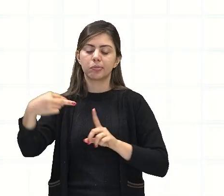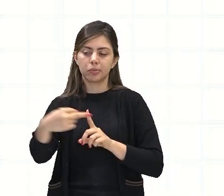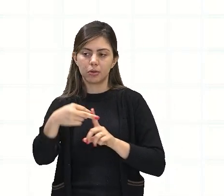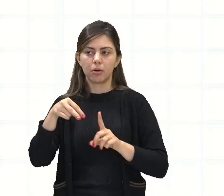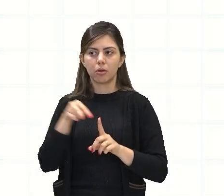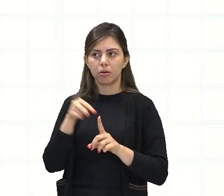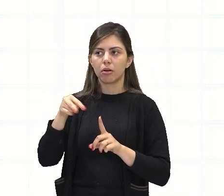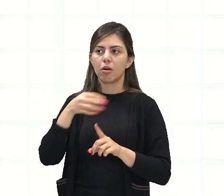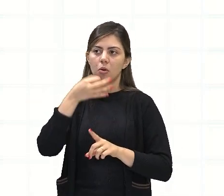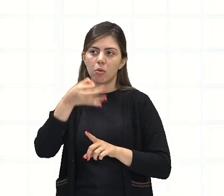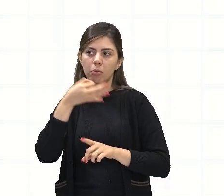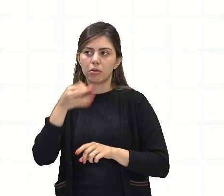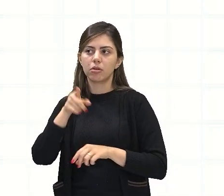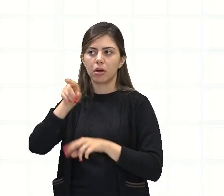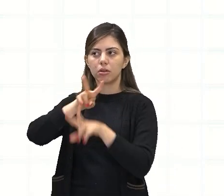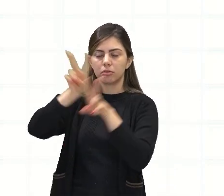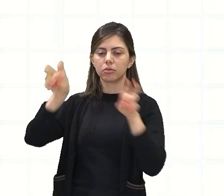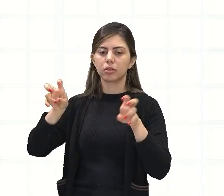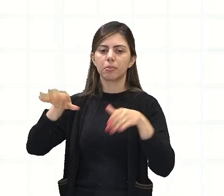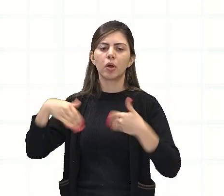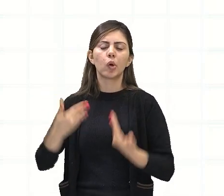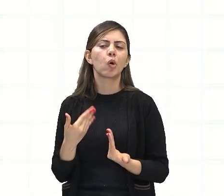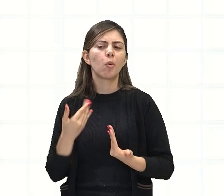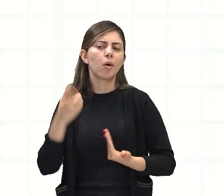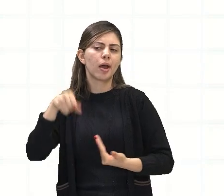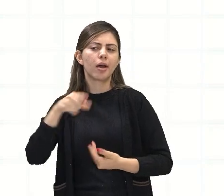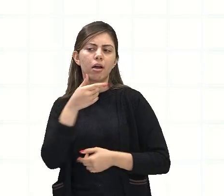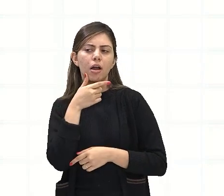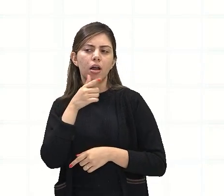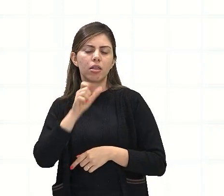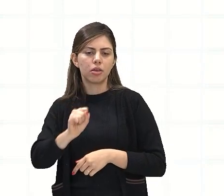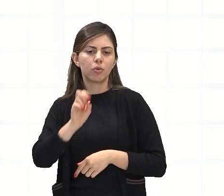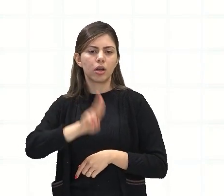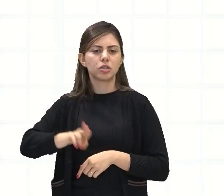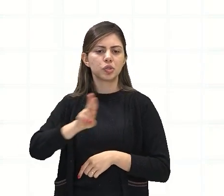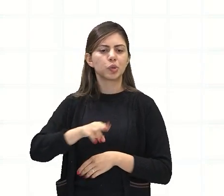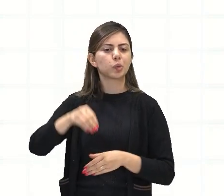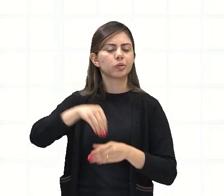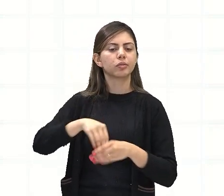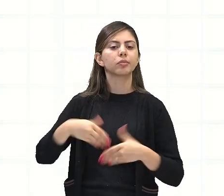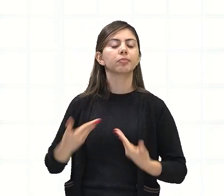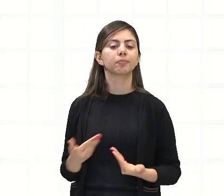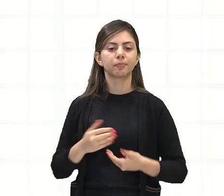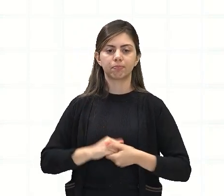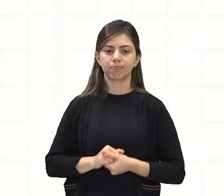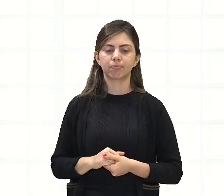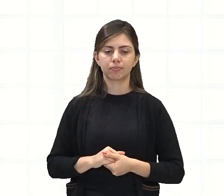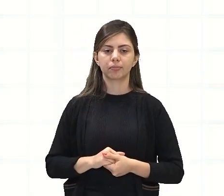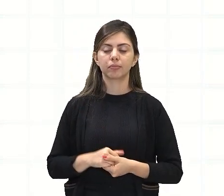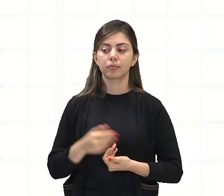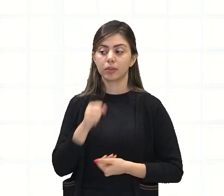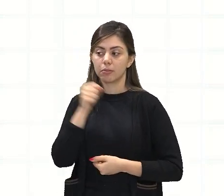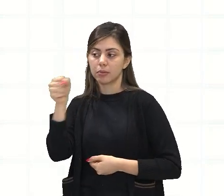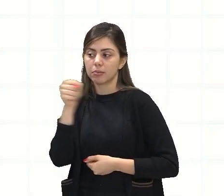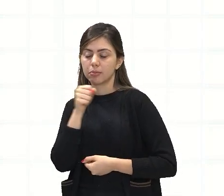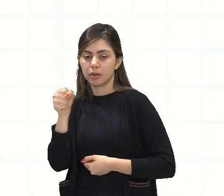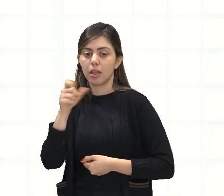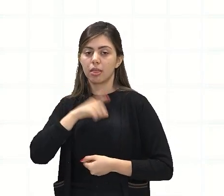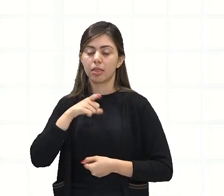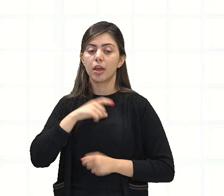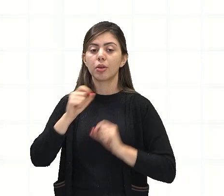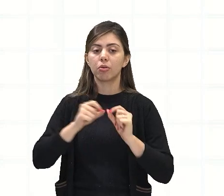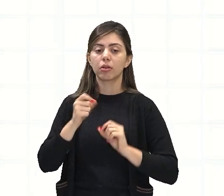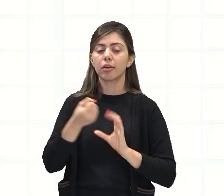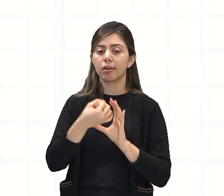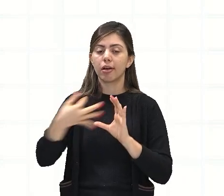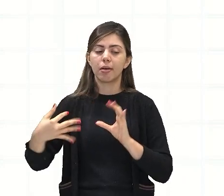fato. Qual é a linguagem que nós temos, então, na reportagem? Nós temos, na reportagem, também